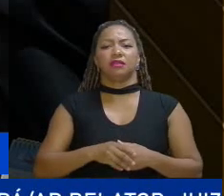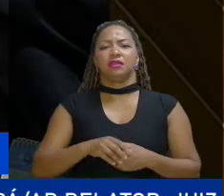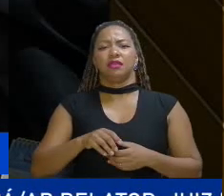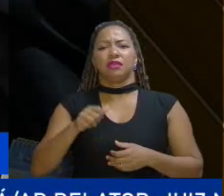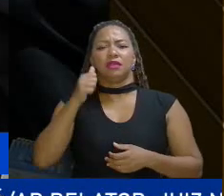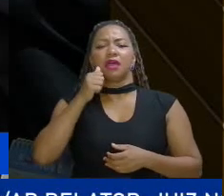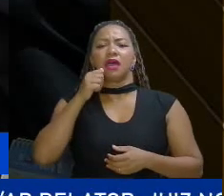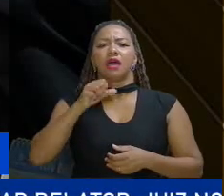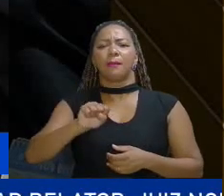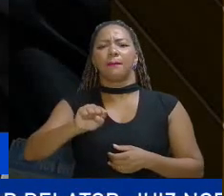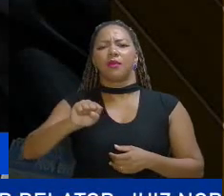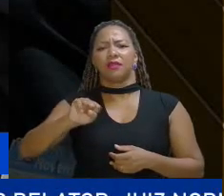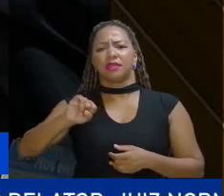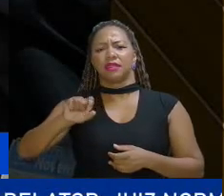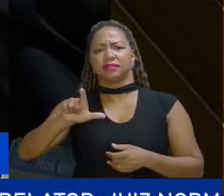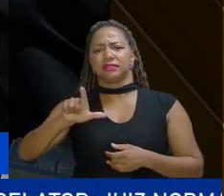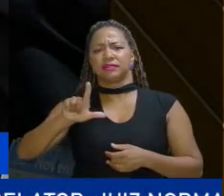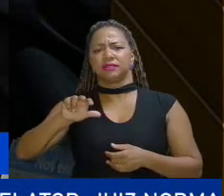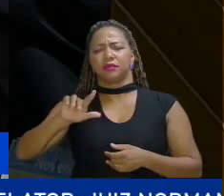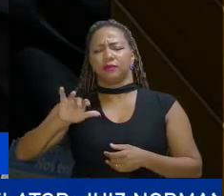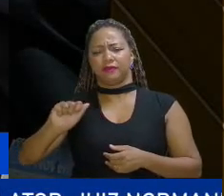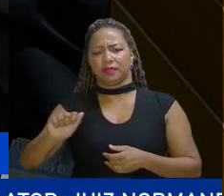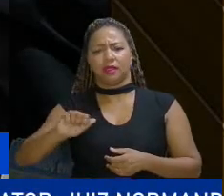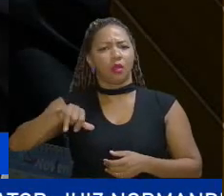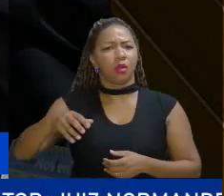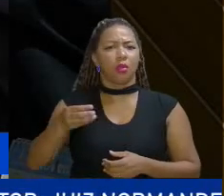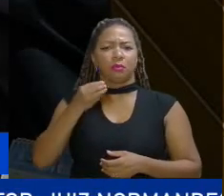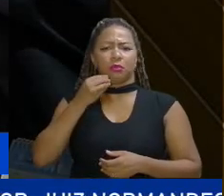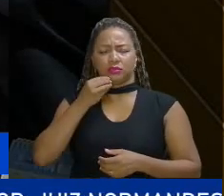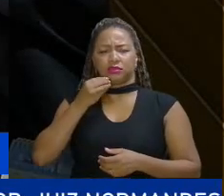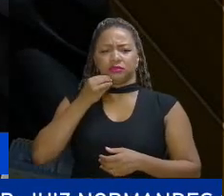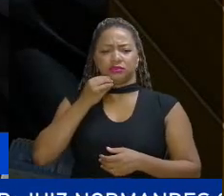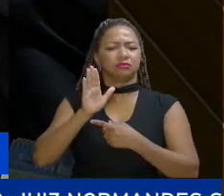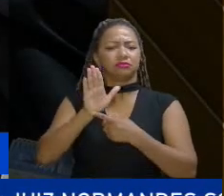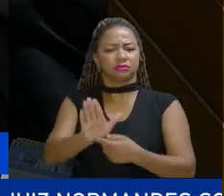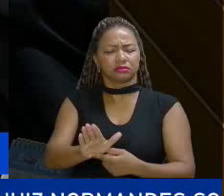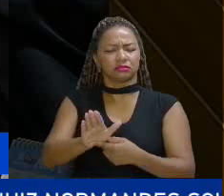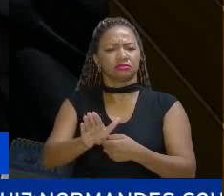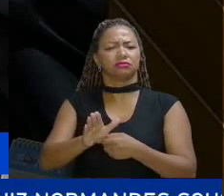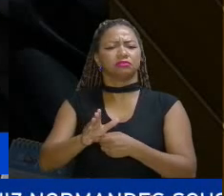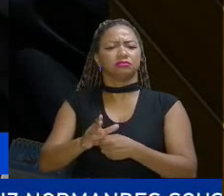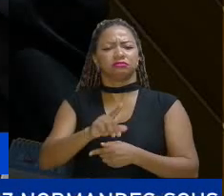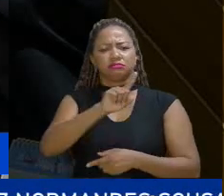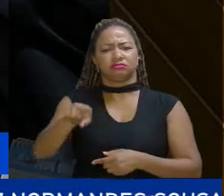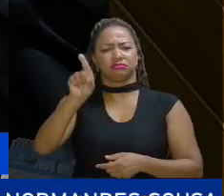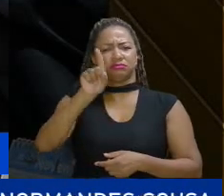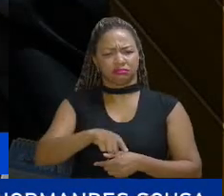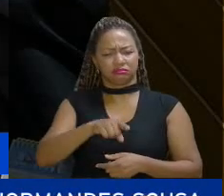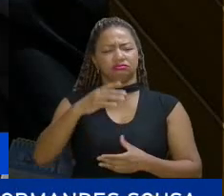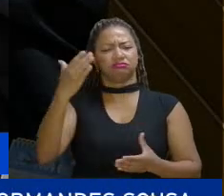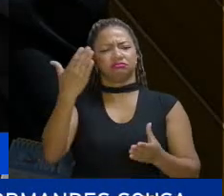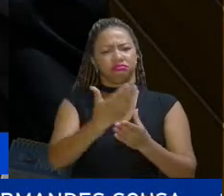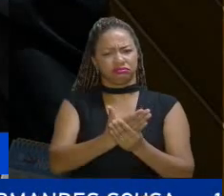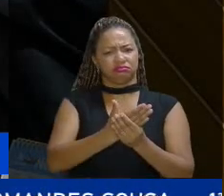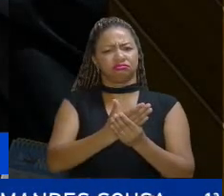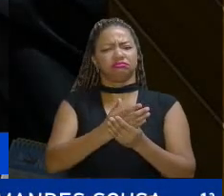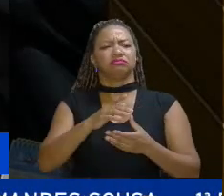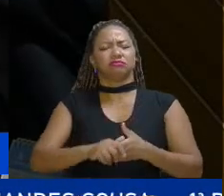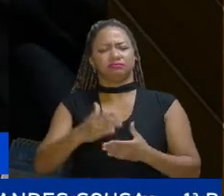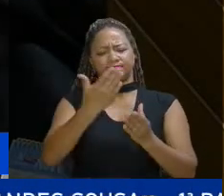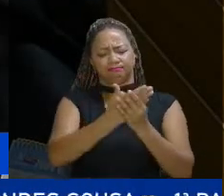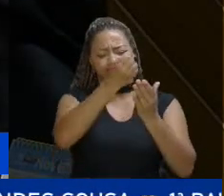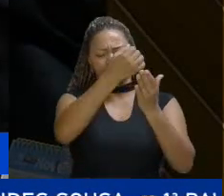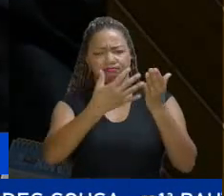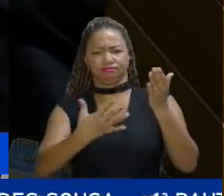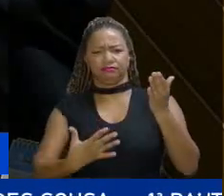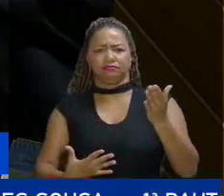Nobre Lopes, conquanto tenha tido a oportunidade de apresentar toda a matéria relativa à suposta nulidade de atos processuais por ocasião dos